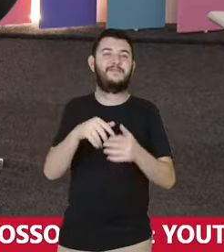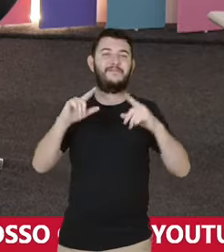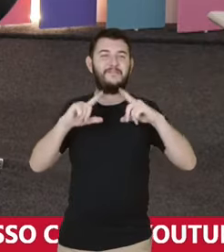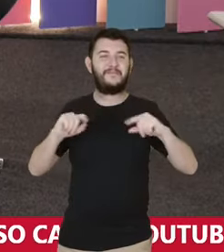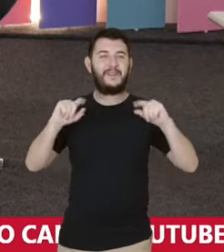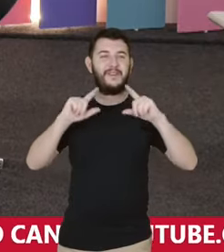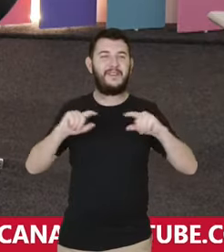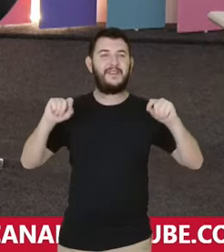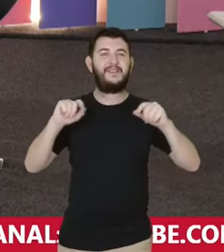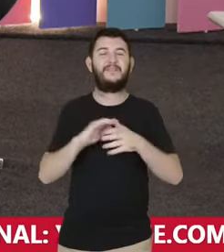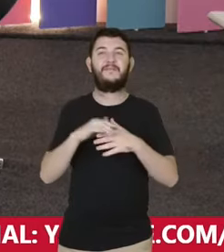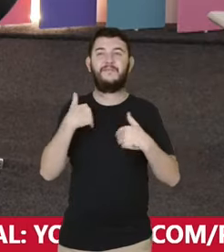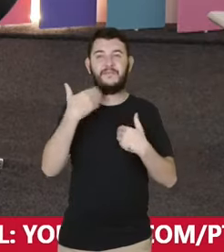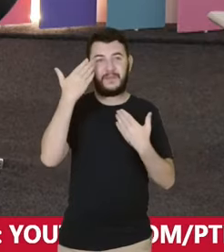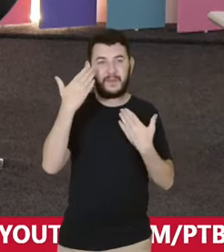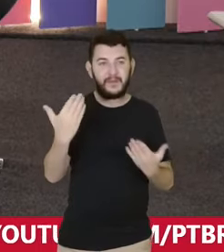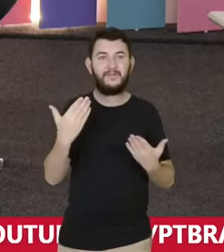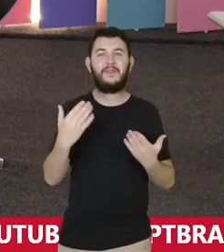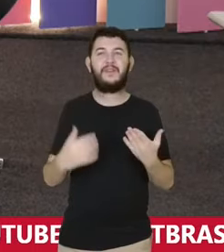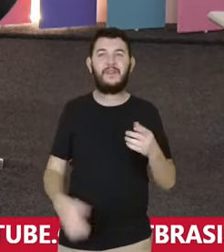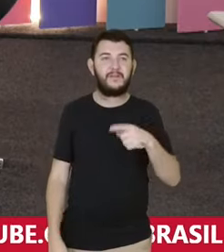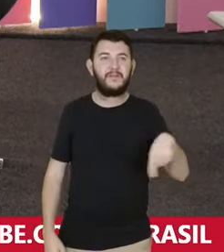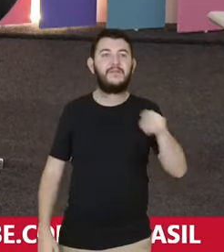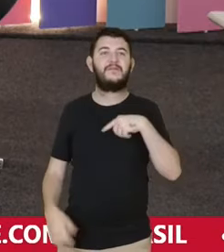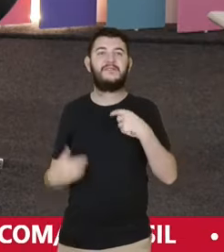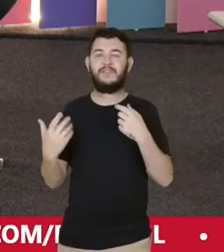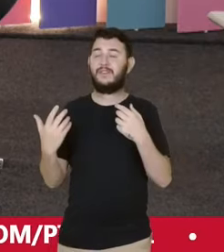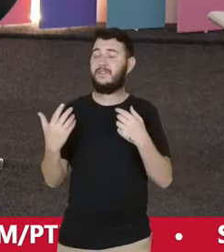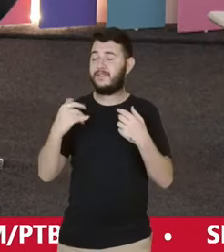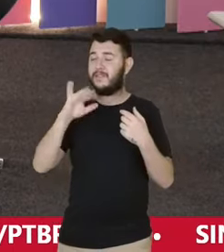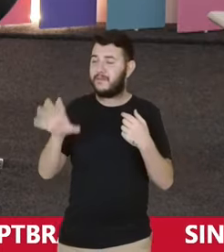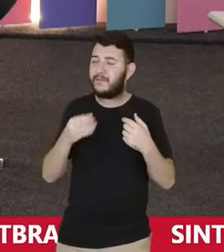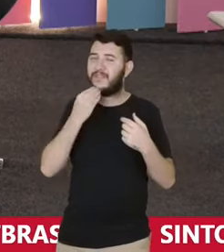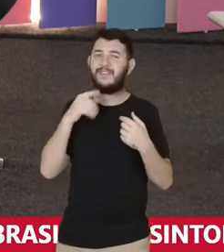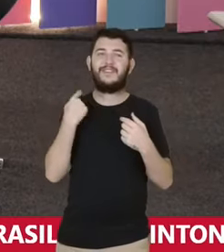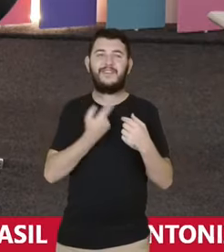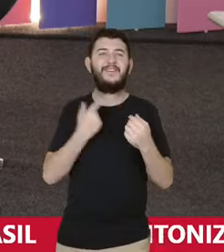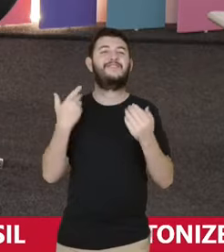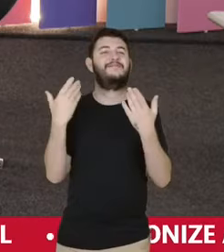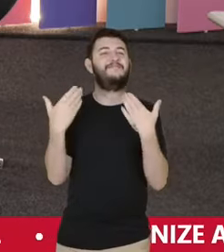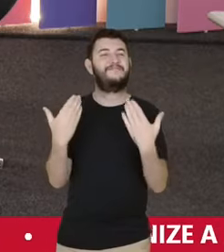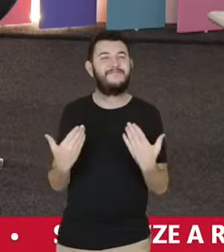Oi, muito obrigada a vocês que já estão tendo essa oportunidade para a gente poder estar